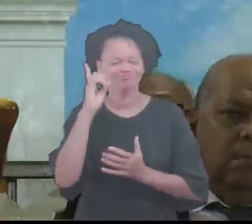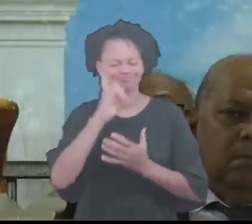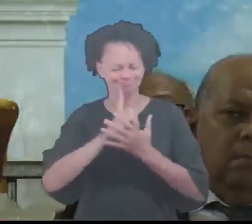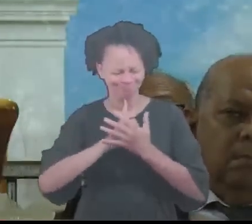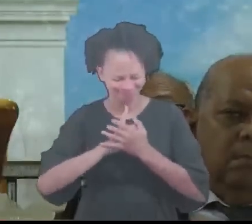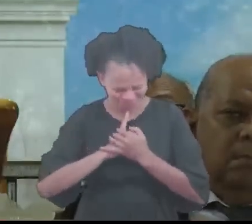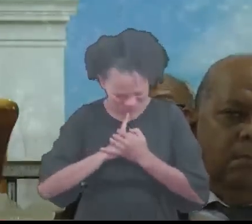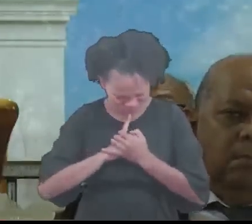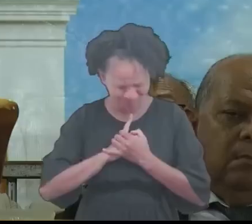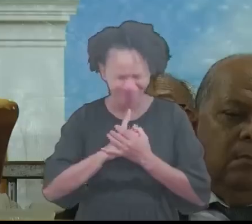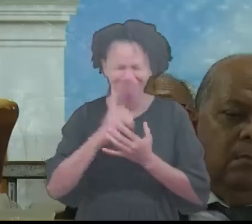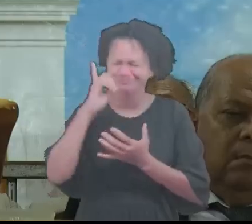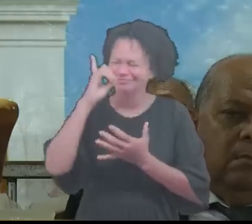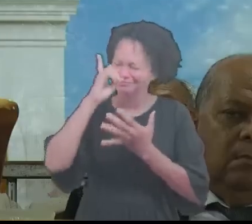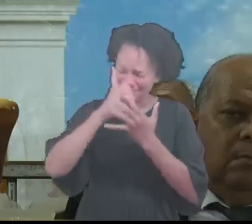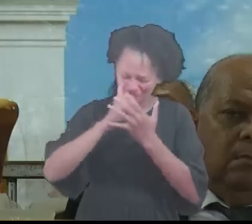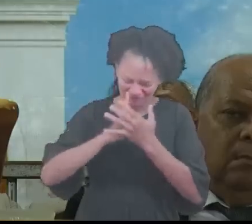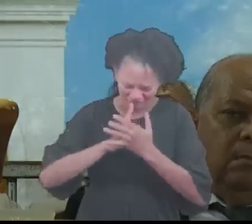Morará.